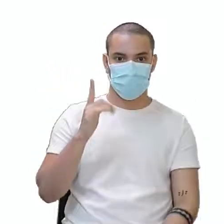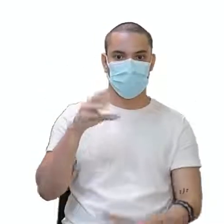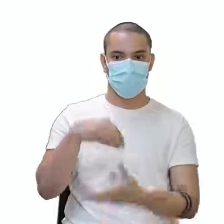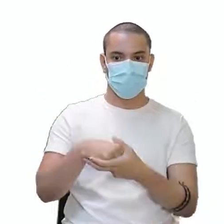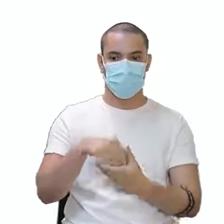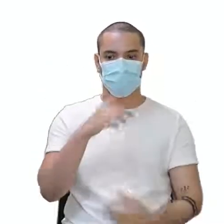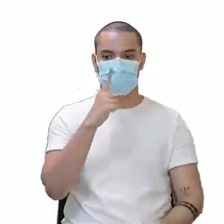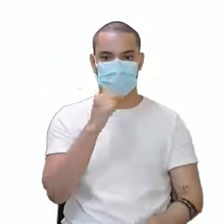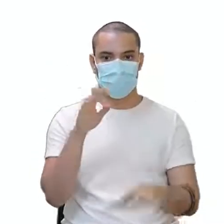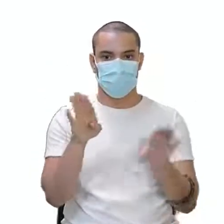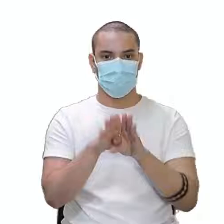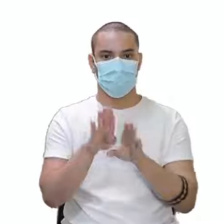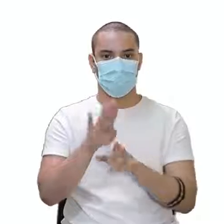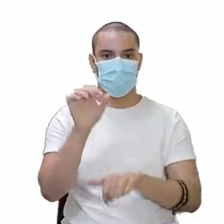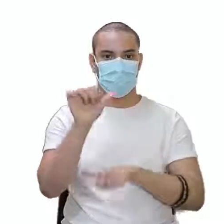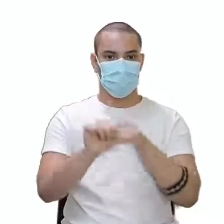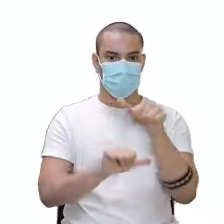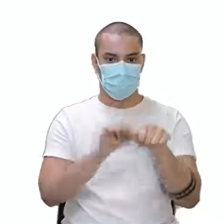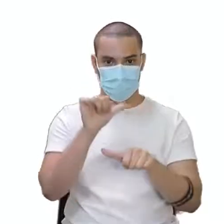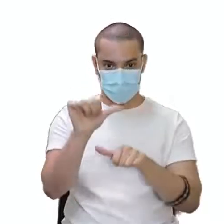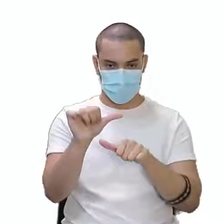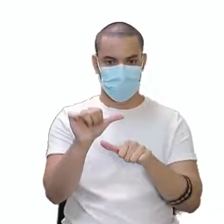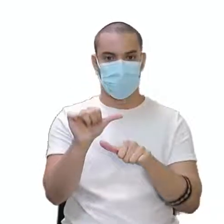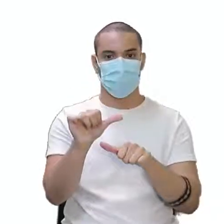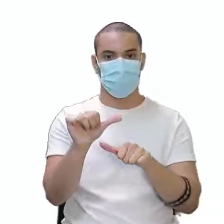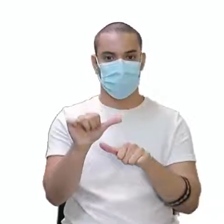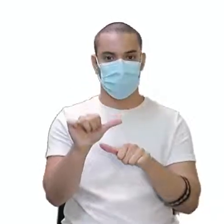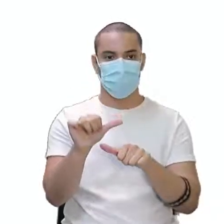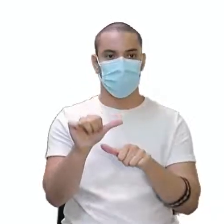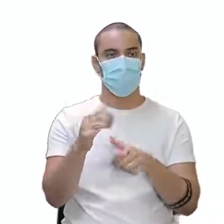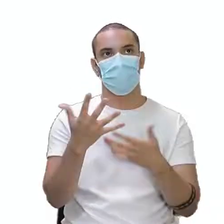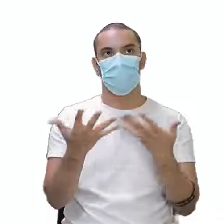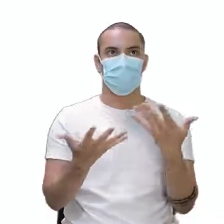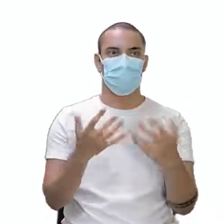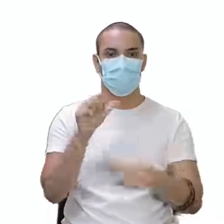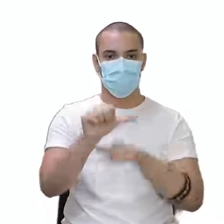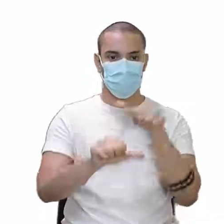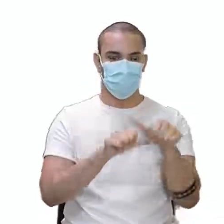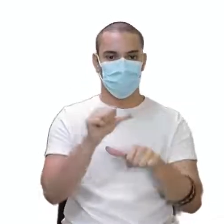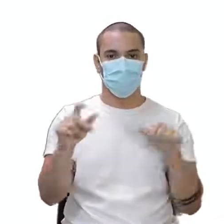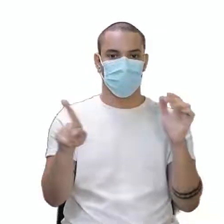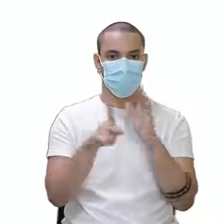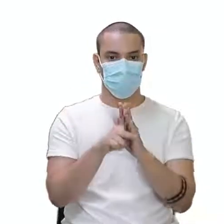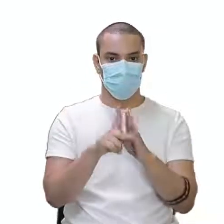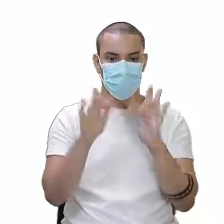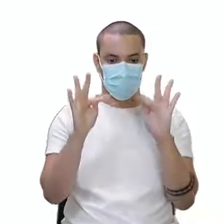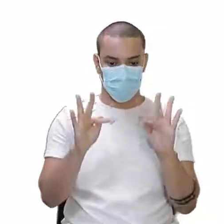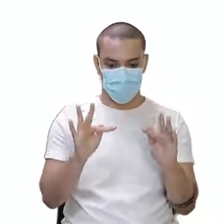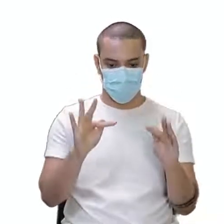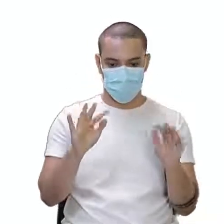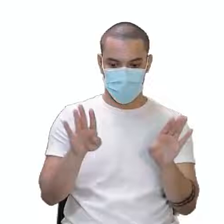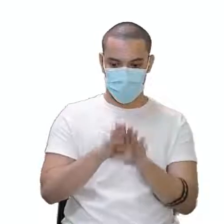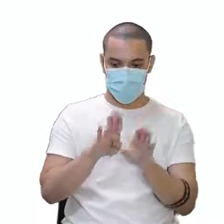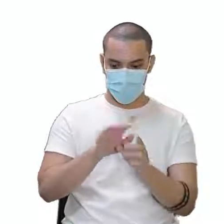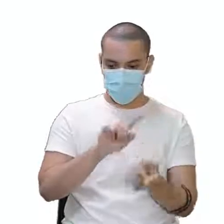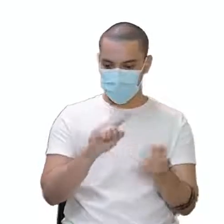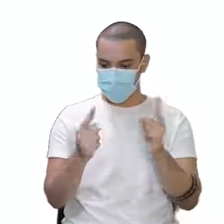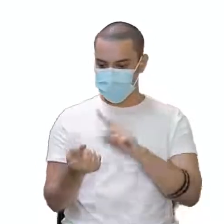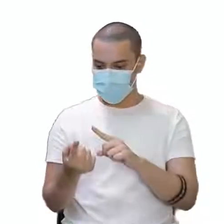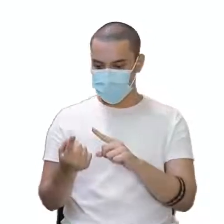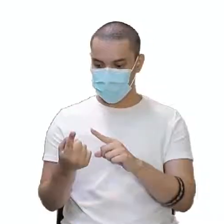que vai mudar a sua conformação, né? Sua conformação não, as suas estruturas físicas, passando para o estado